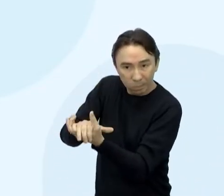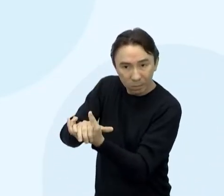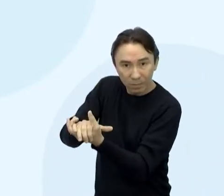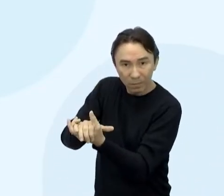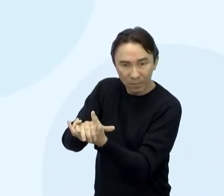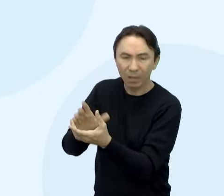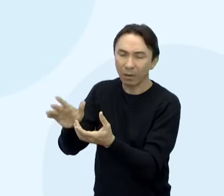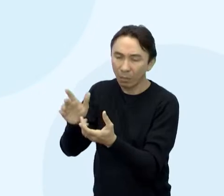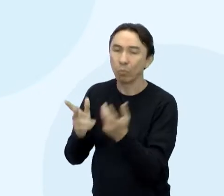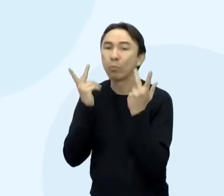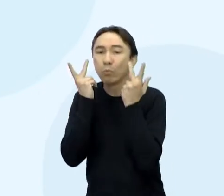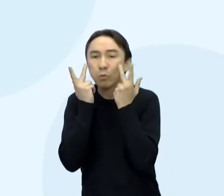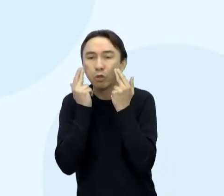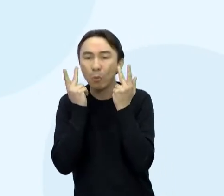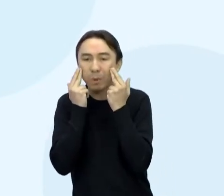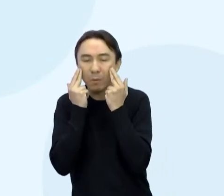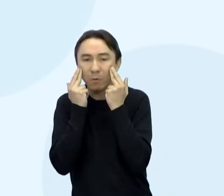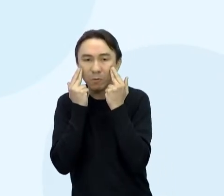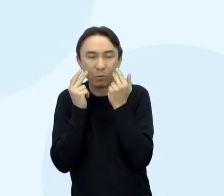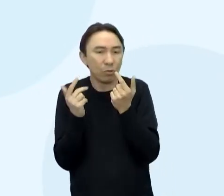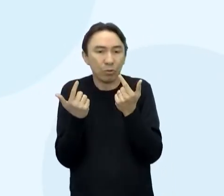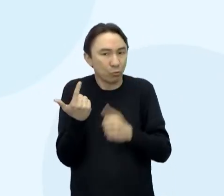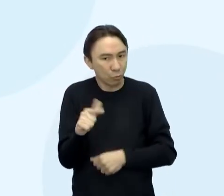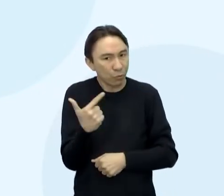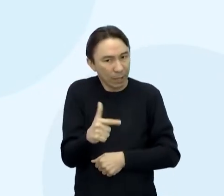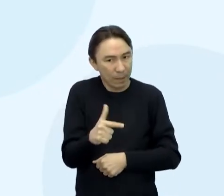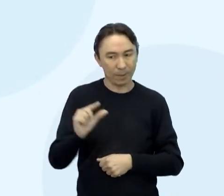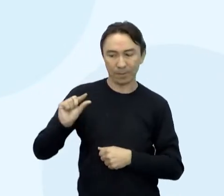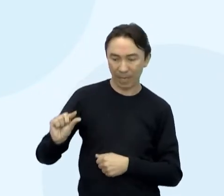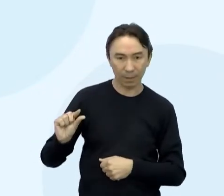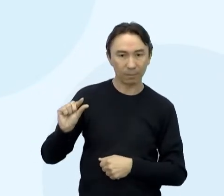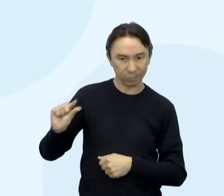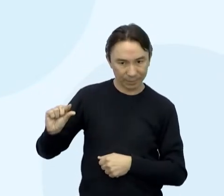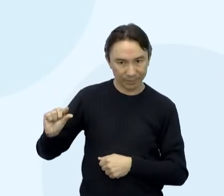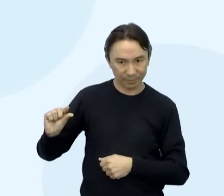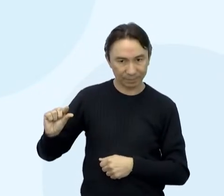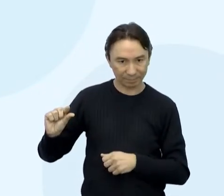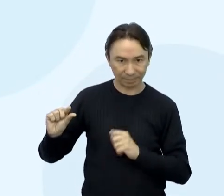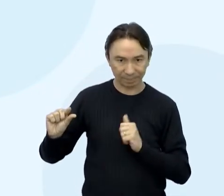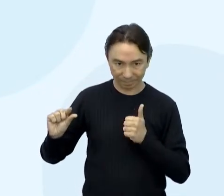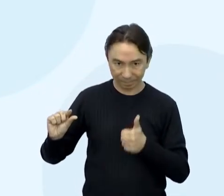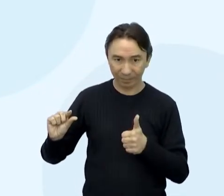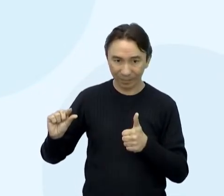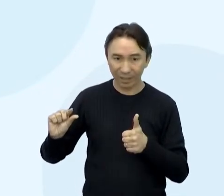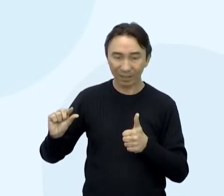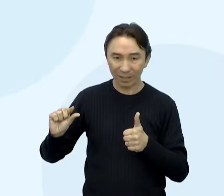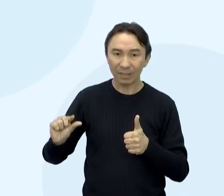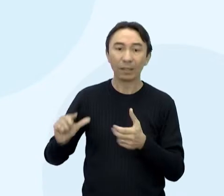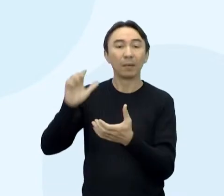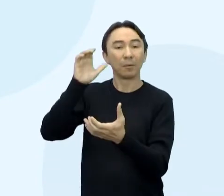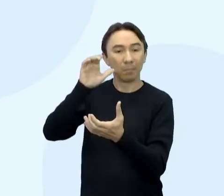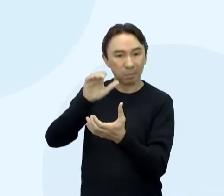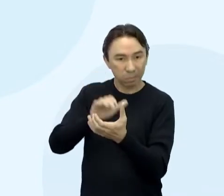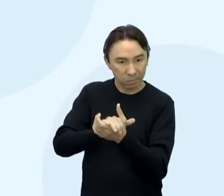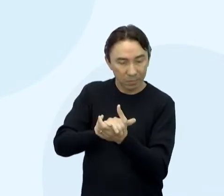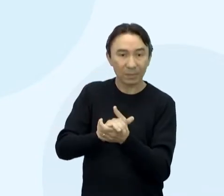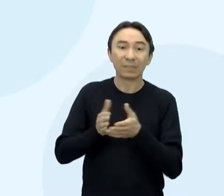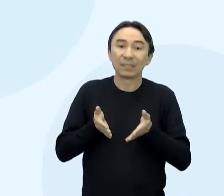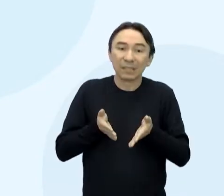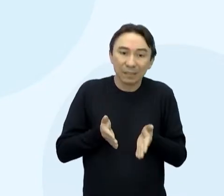considerada normal, ou seja, não apresenta essa característica. Da união desses indivíduos, nasceu um homem